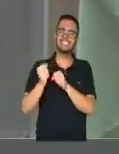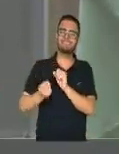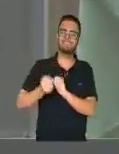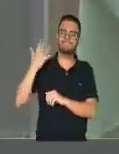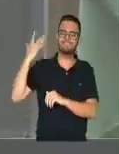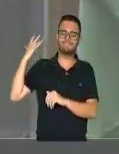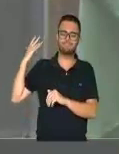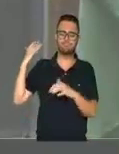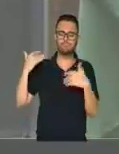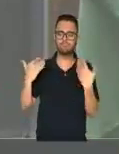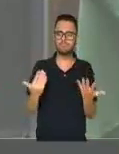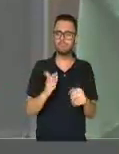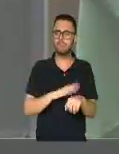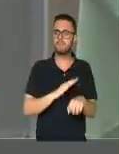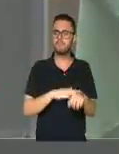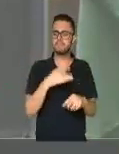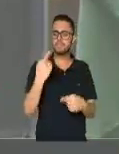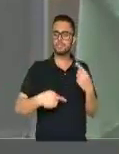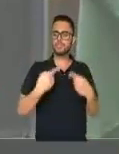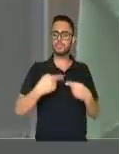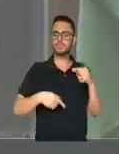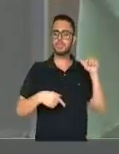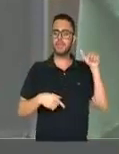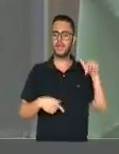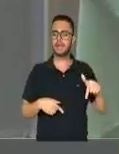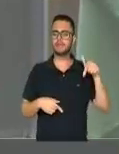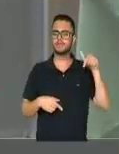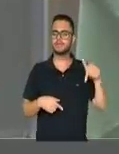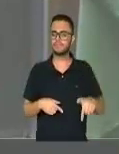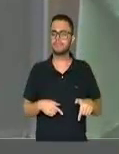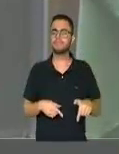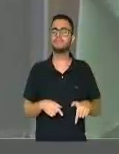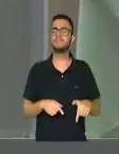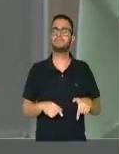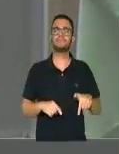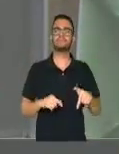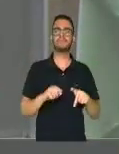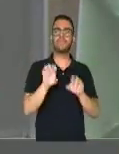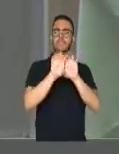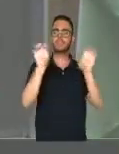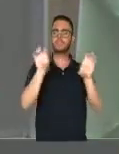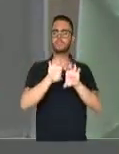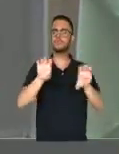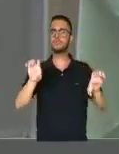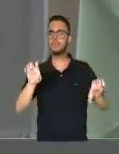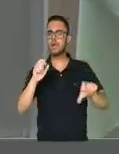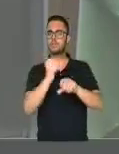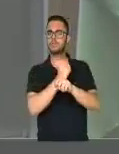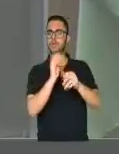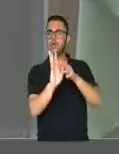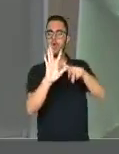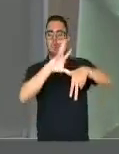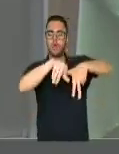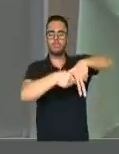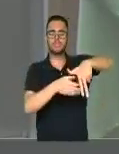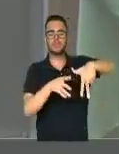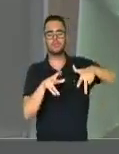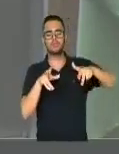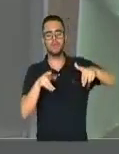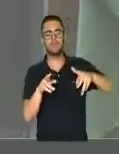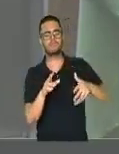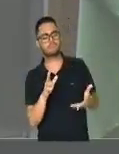se discutia aqui nessa casa que a estrutura de corrupção era uma estrutura que